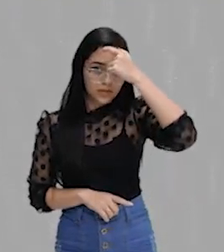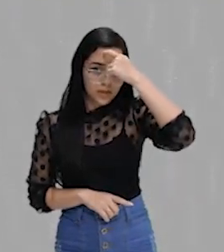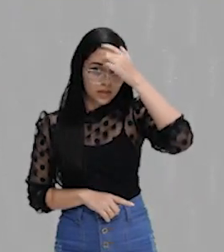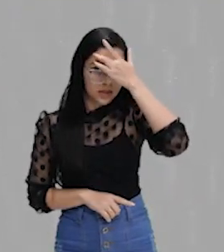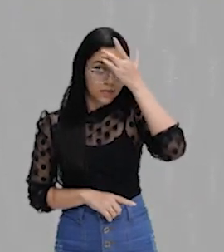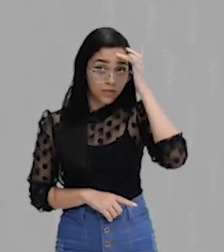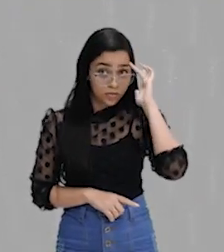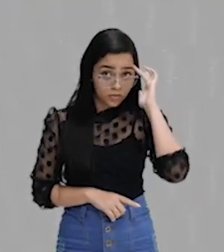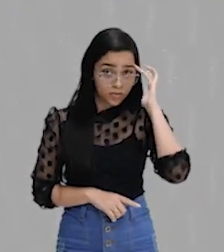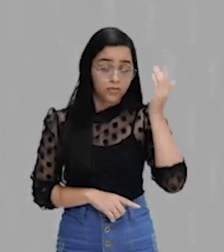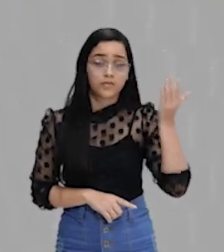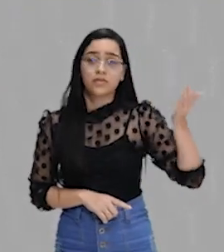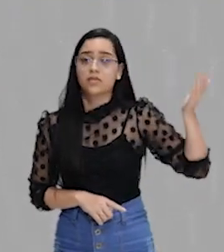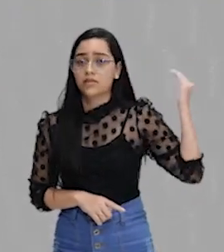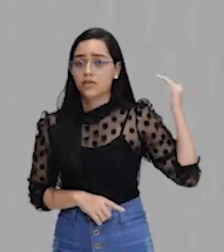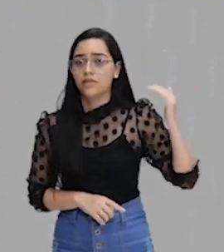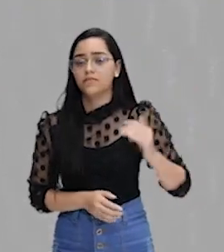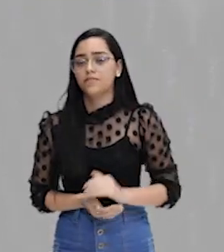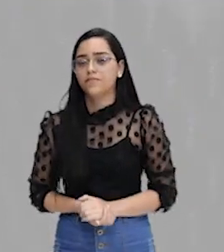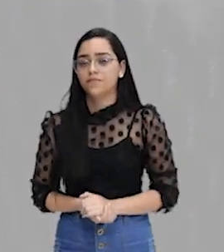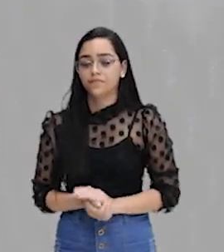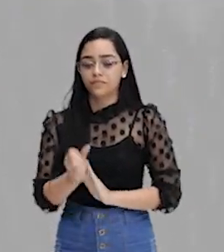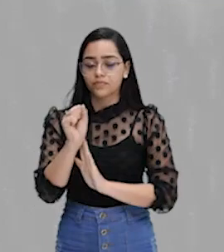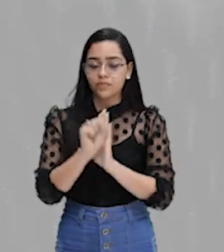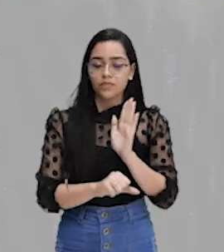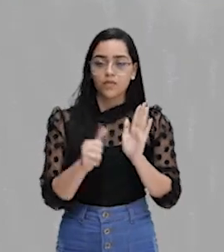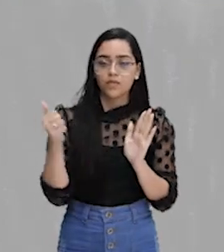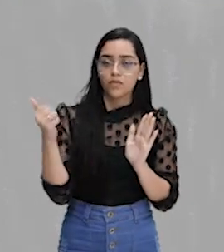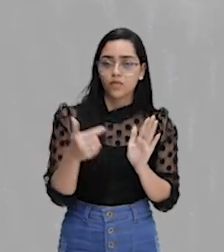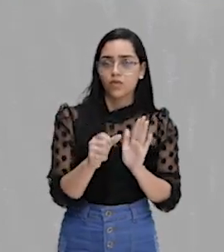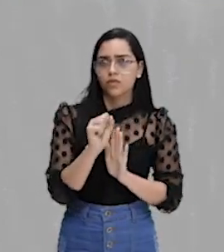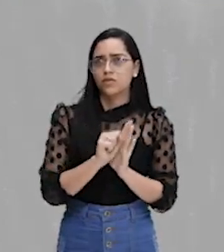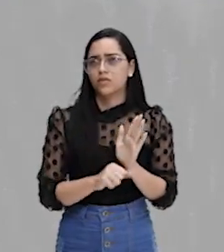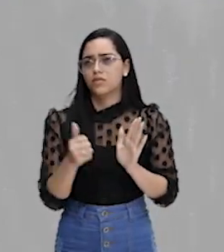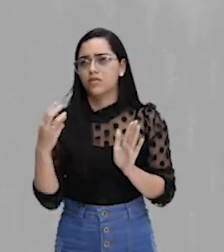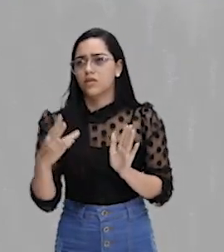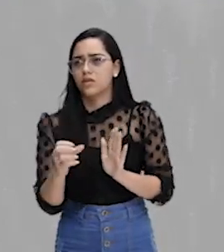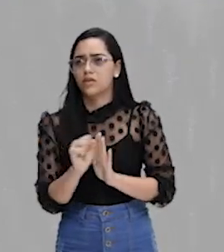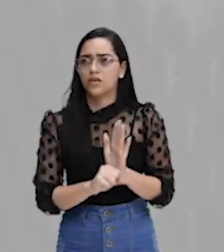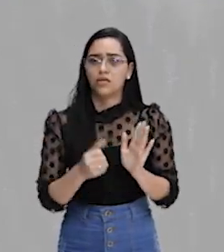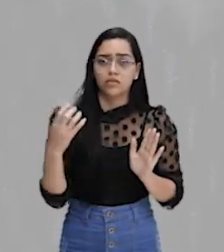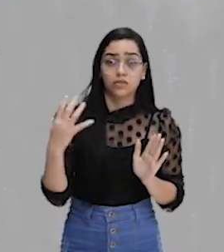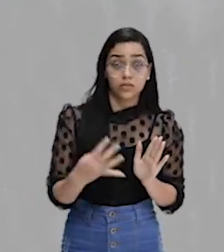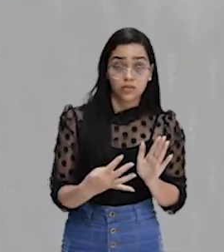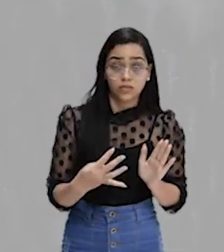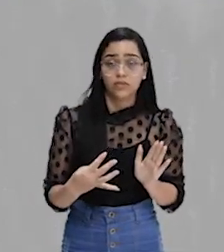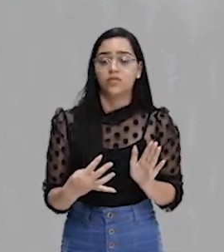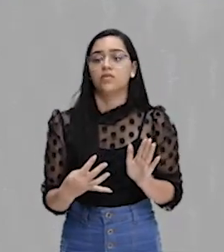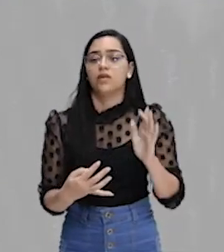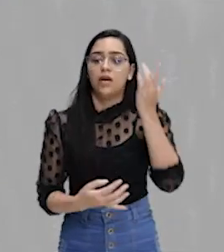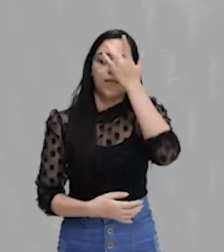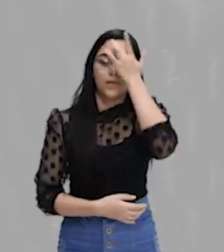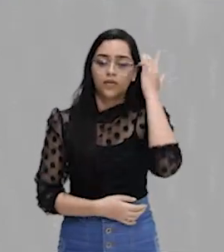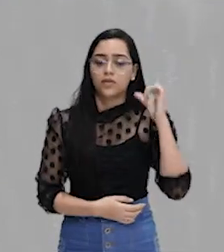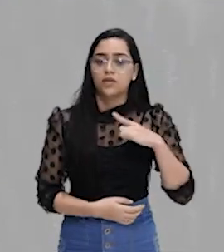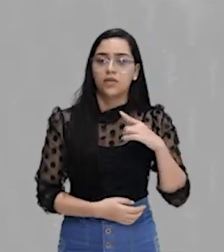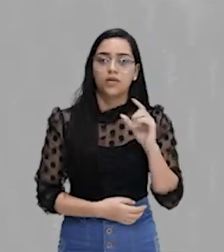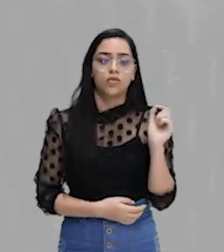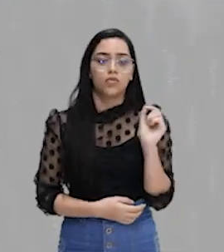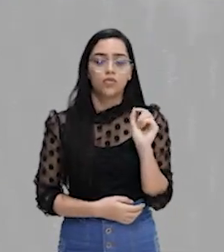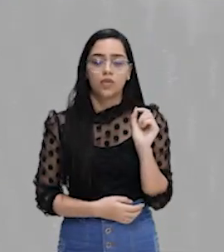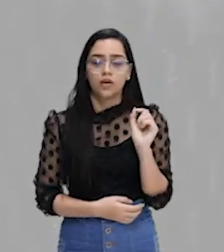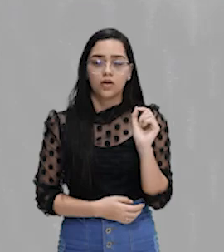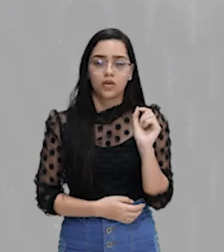homem medieval. O homem medieval do século XII, do século XIII, do século XIV, o homem daquelas chamadas